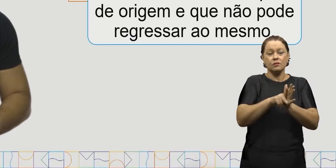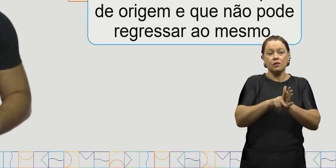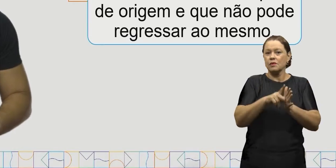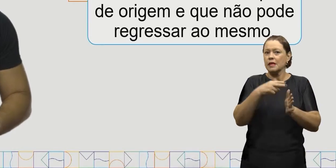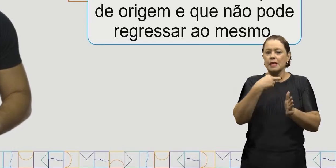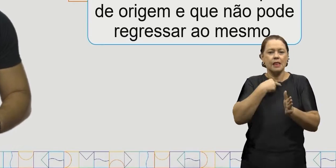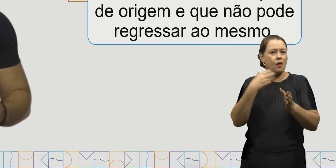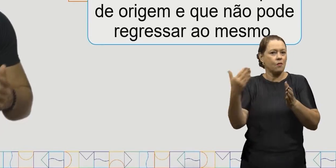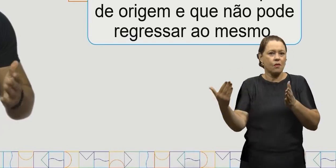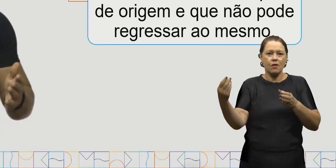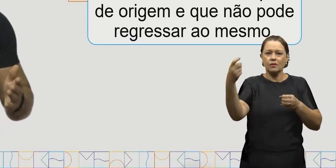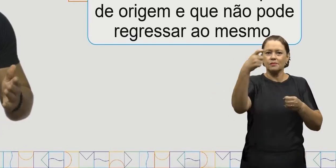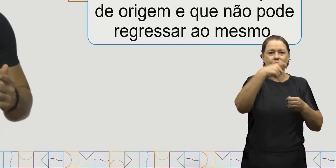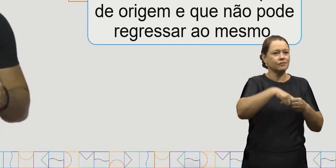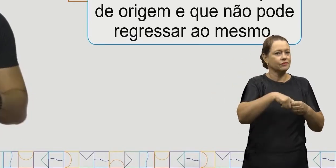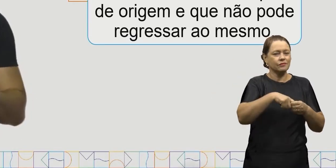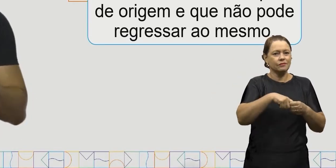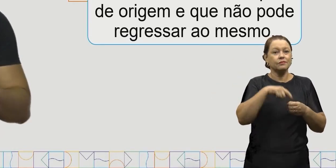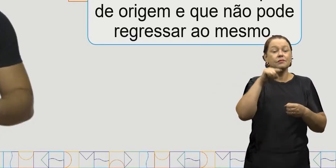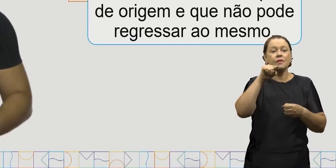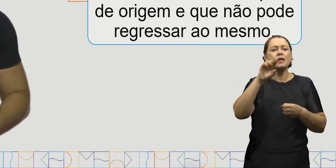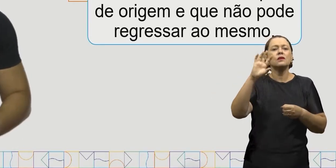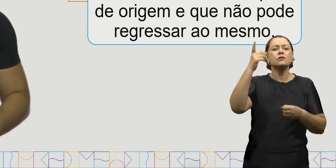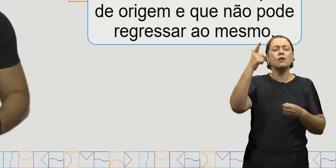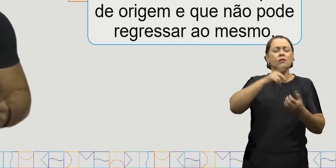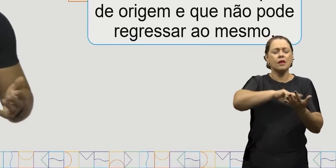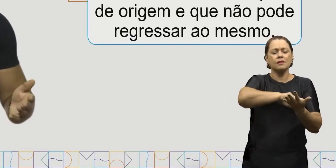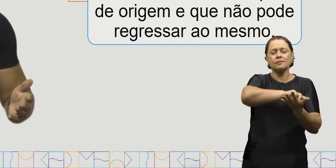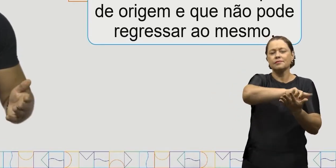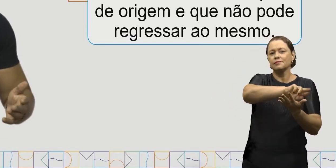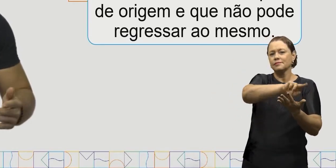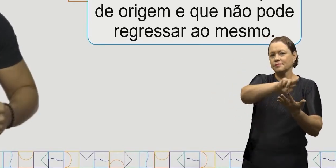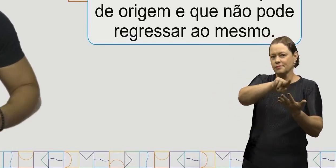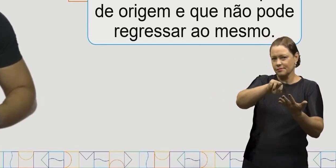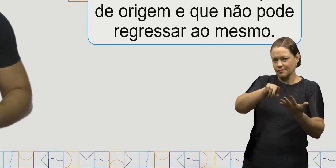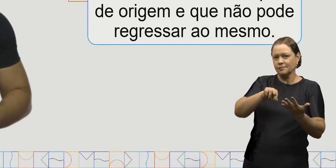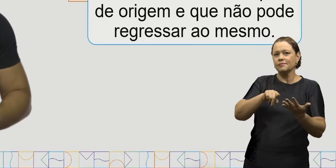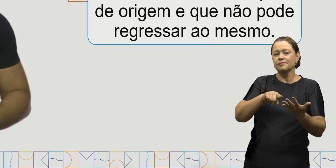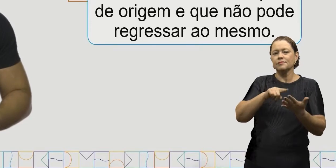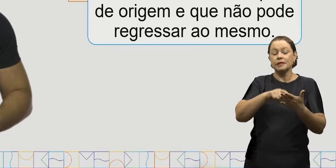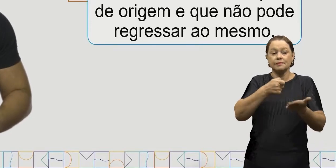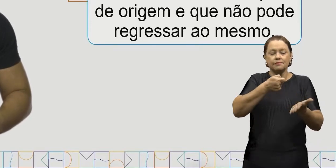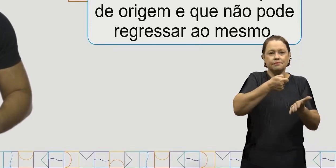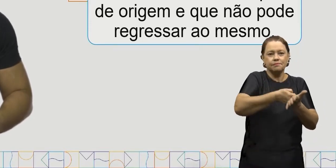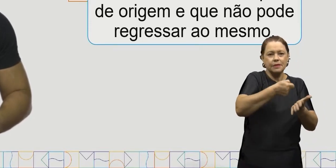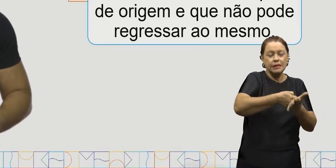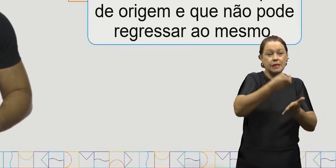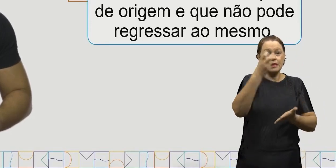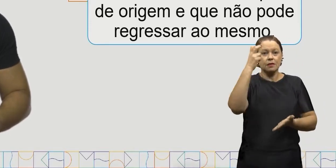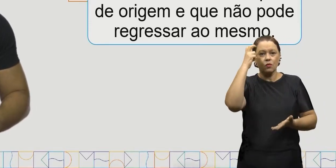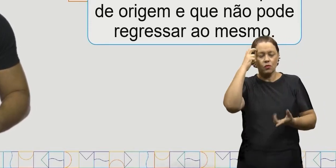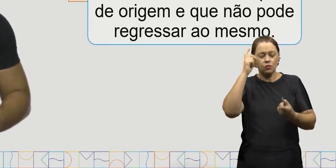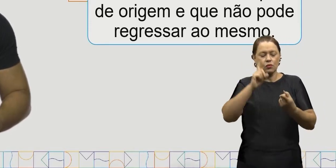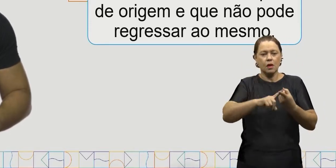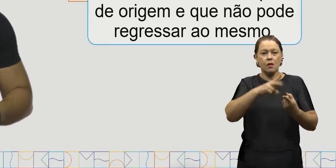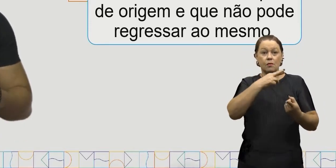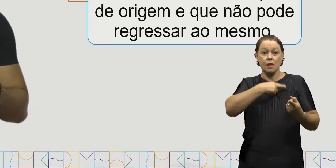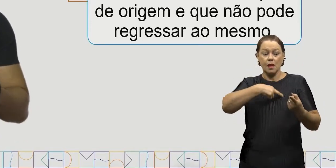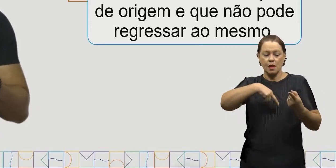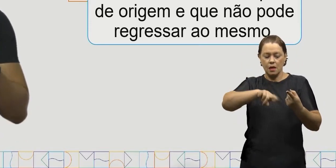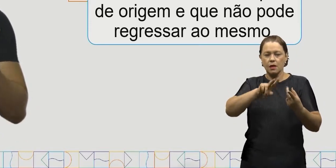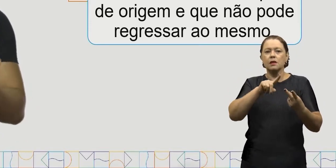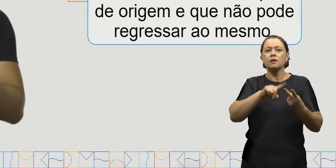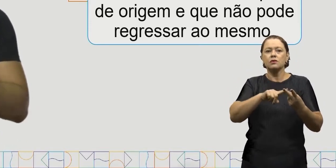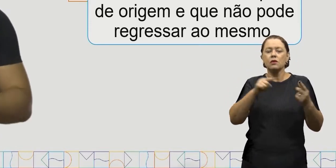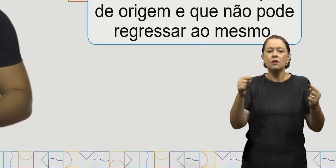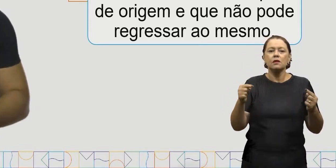ao mesmo. Isso acontece por diversas razões, entre elas, por perseguição étnica, religiosa, e